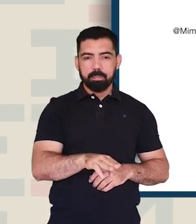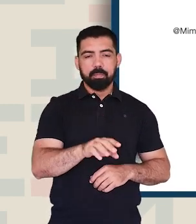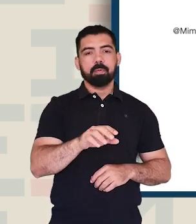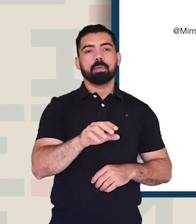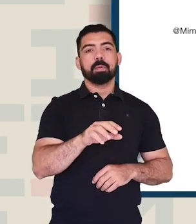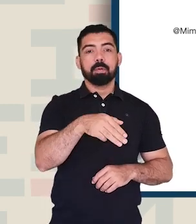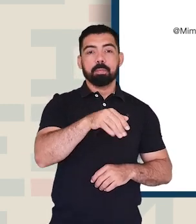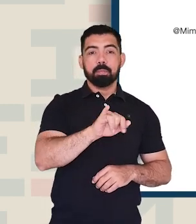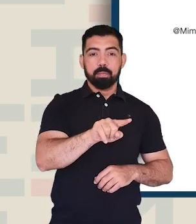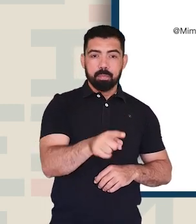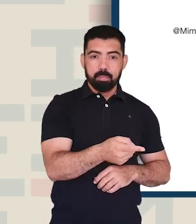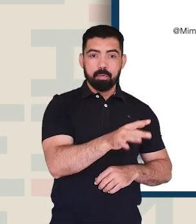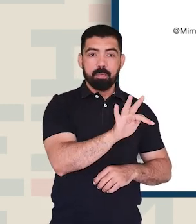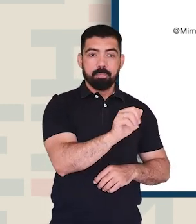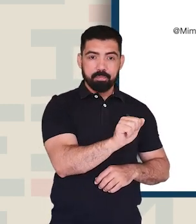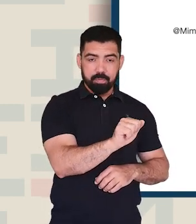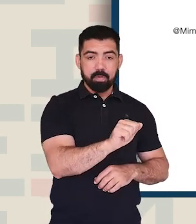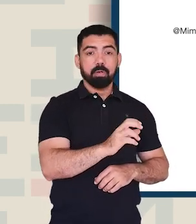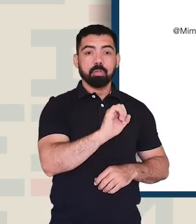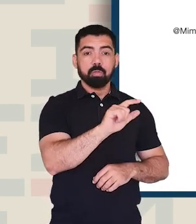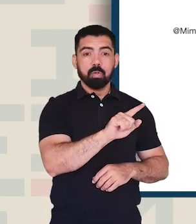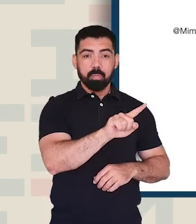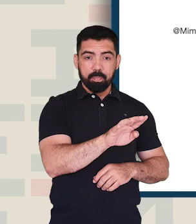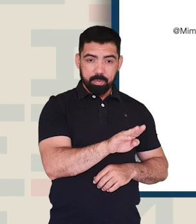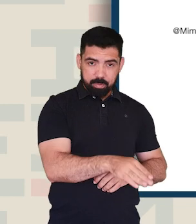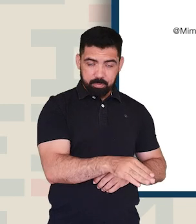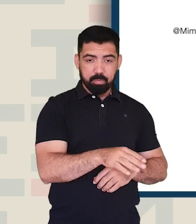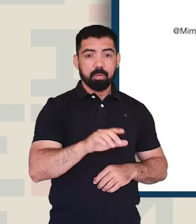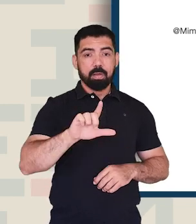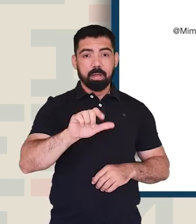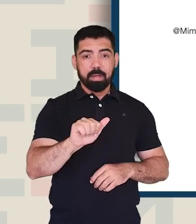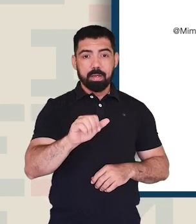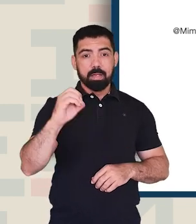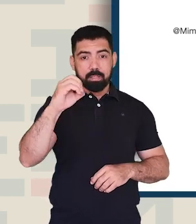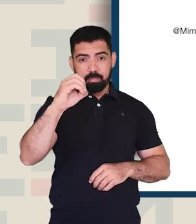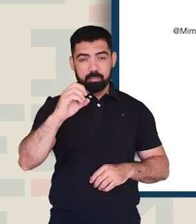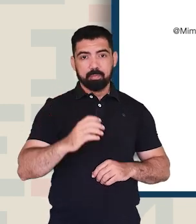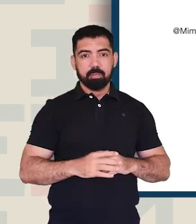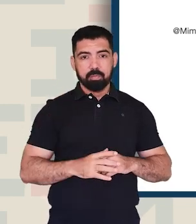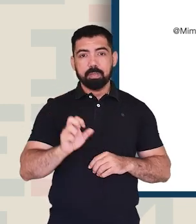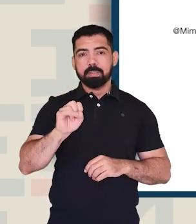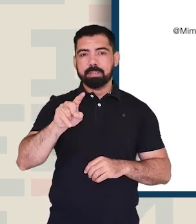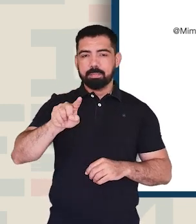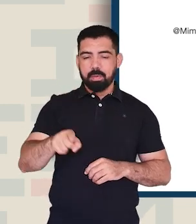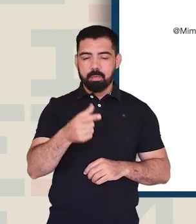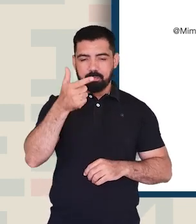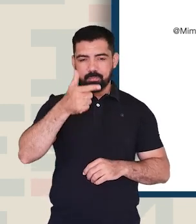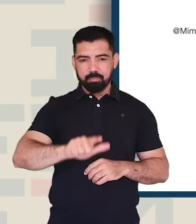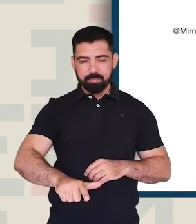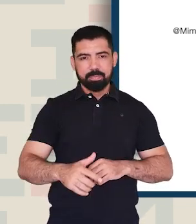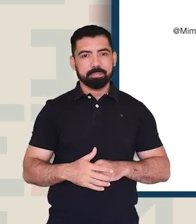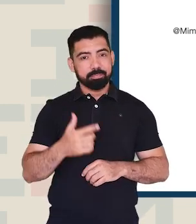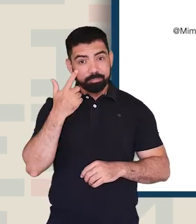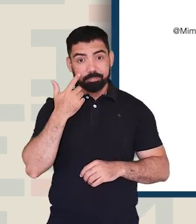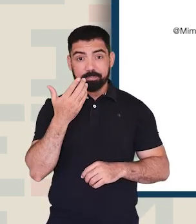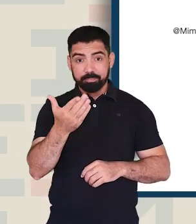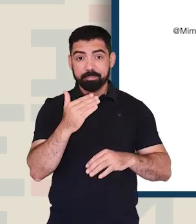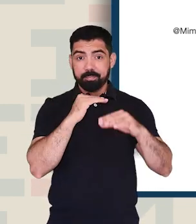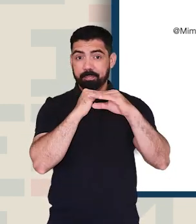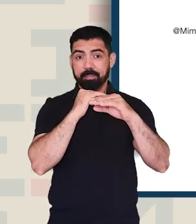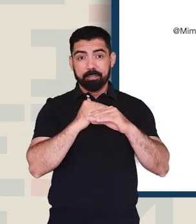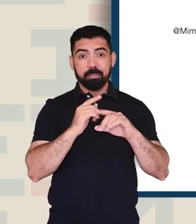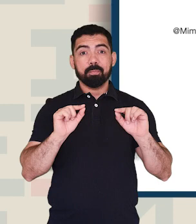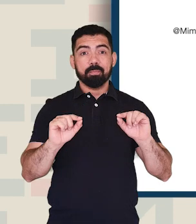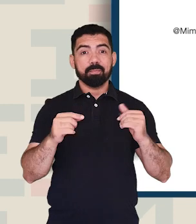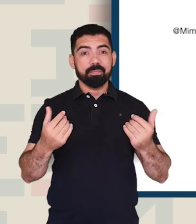Mi bemol, Fá, Sol menor, Lá meio diminuta e o Si bemol de novo, né? Então vocês veem que o